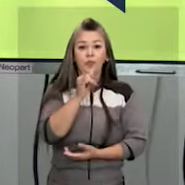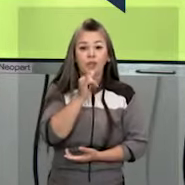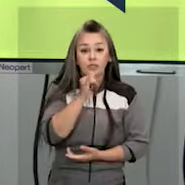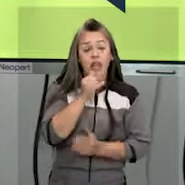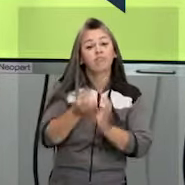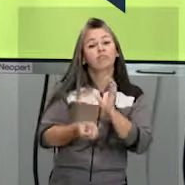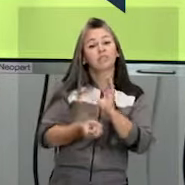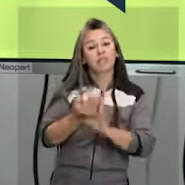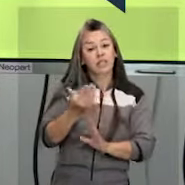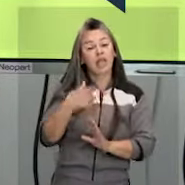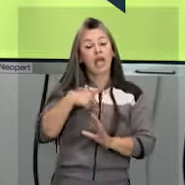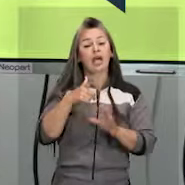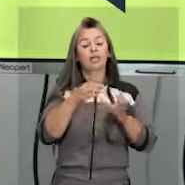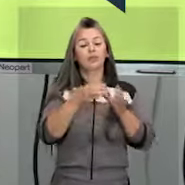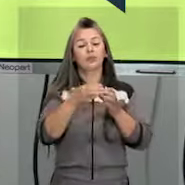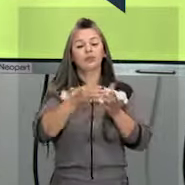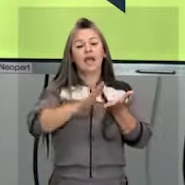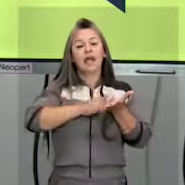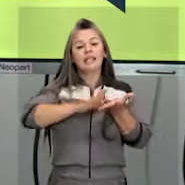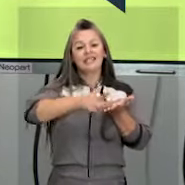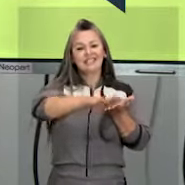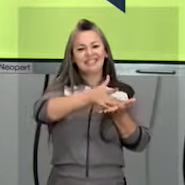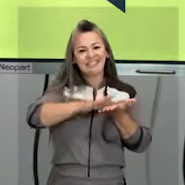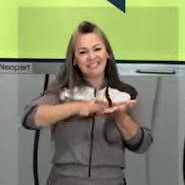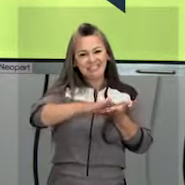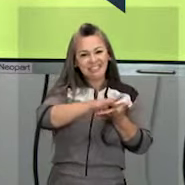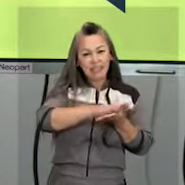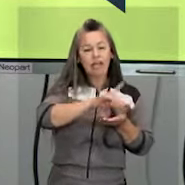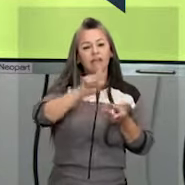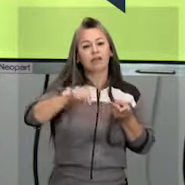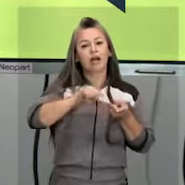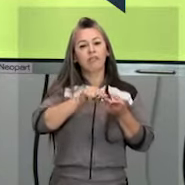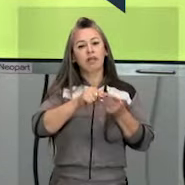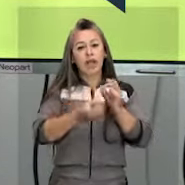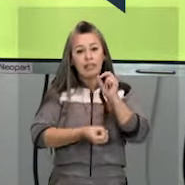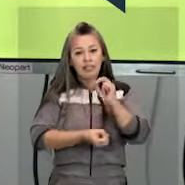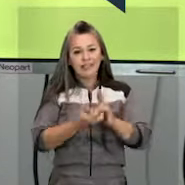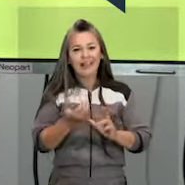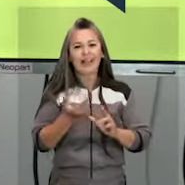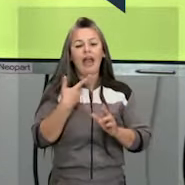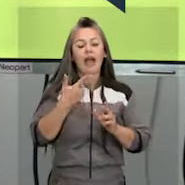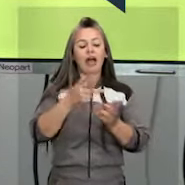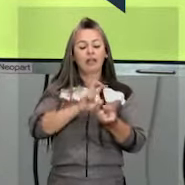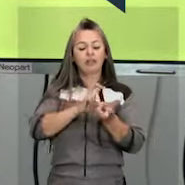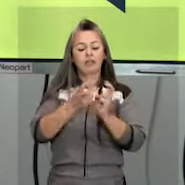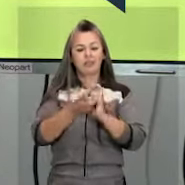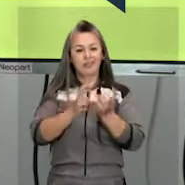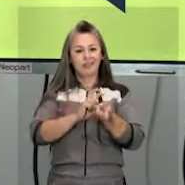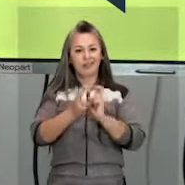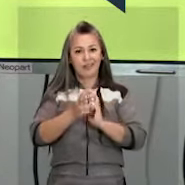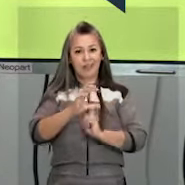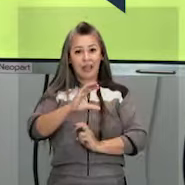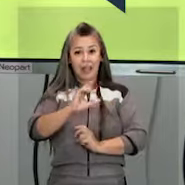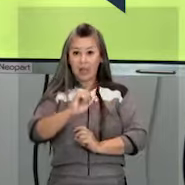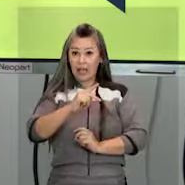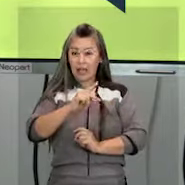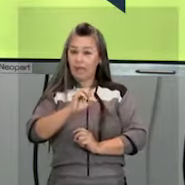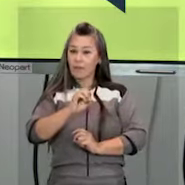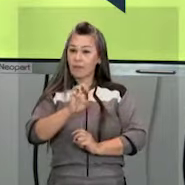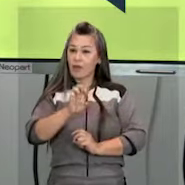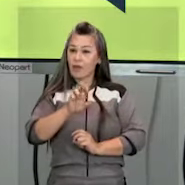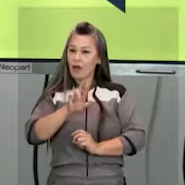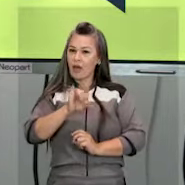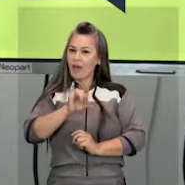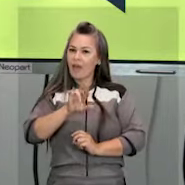a capoeira, são exemplos, né, de resistência cotidiana. A questão, né,